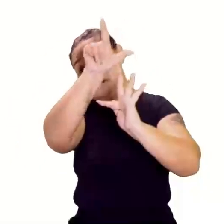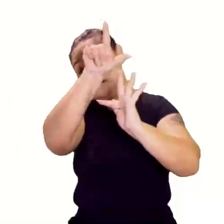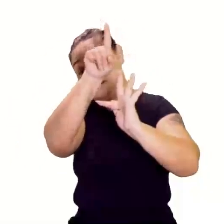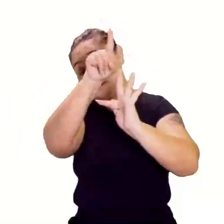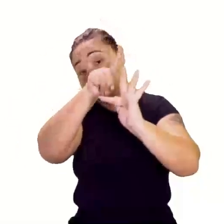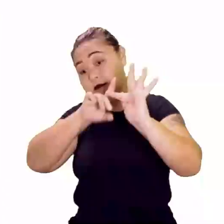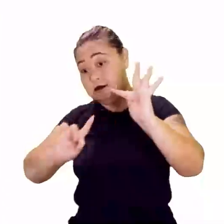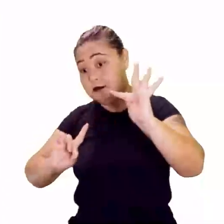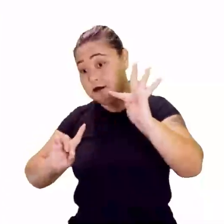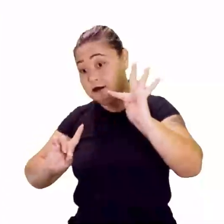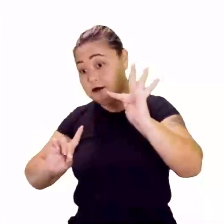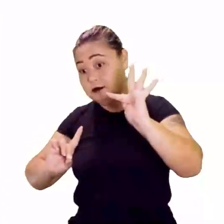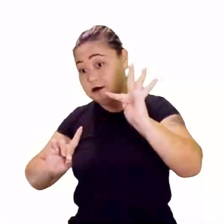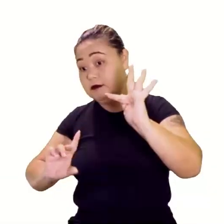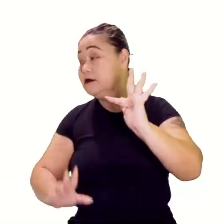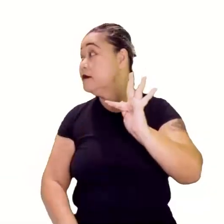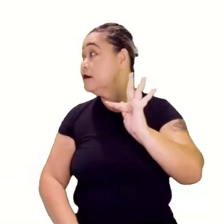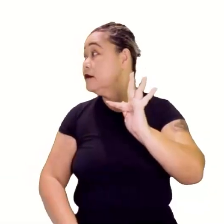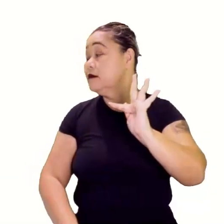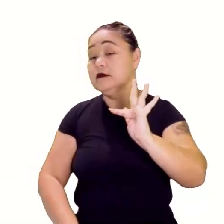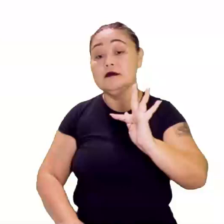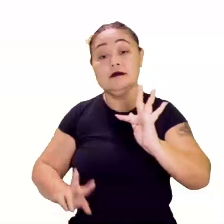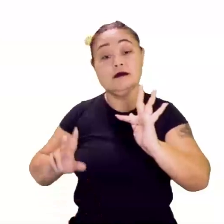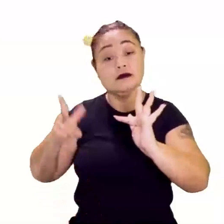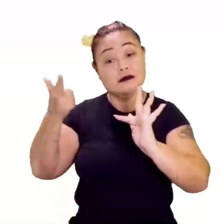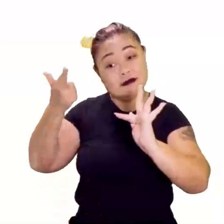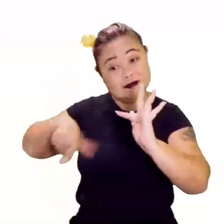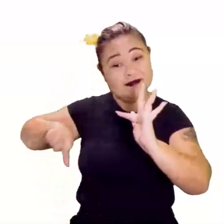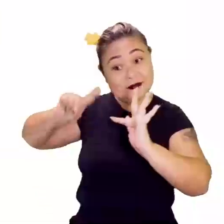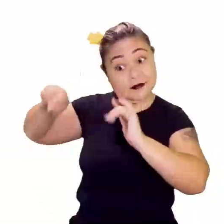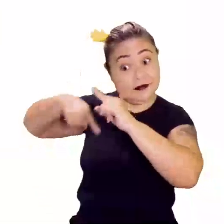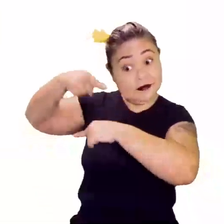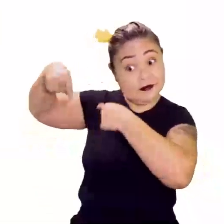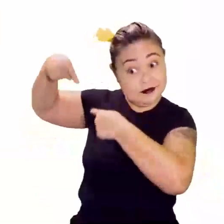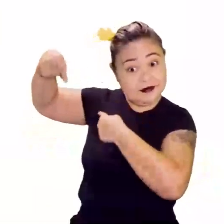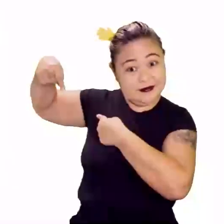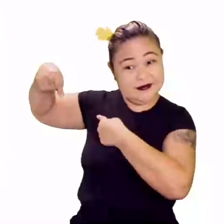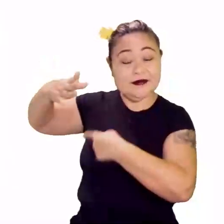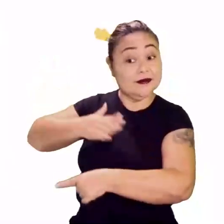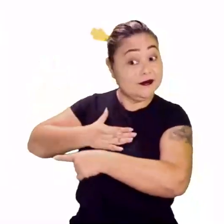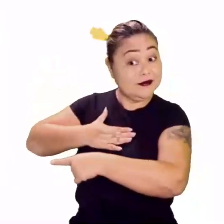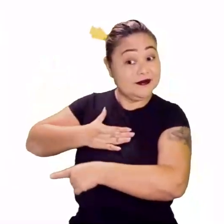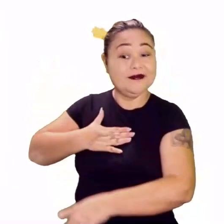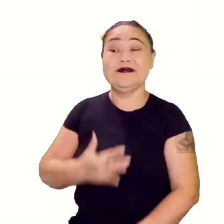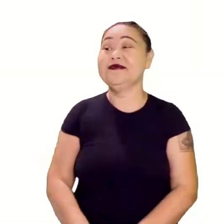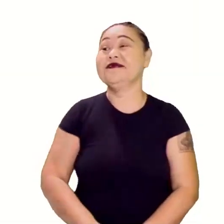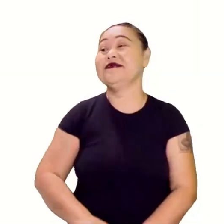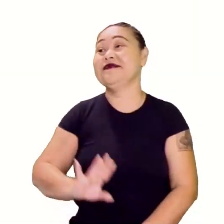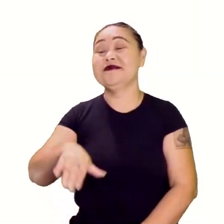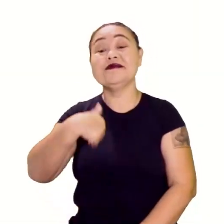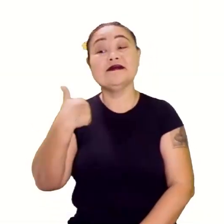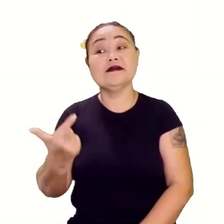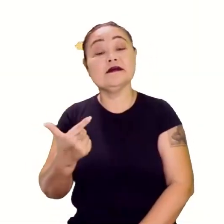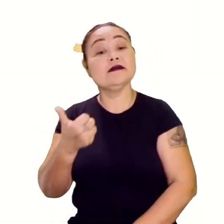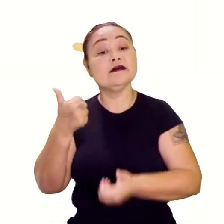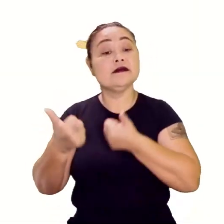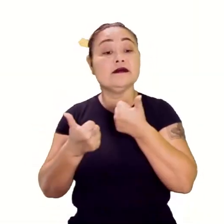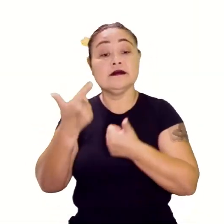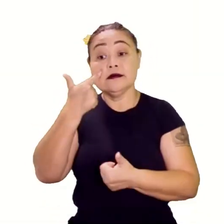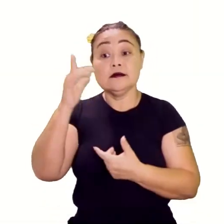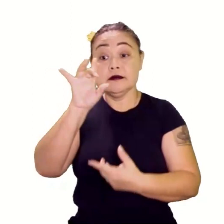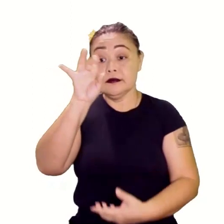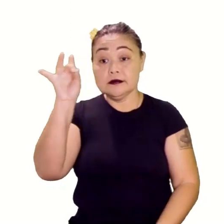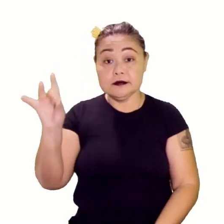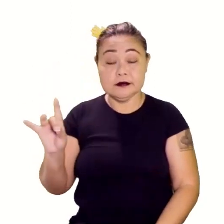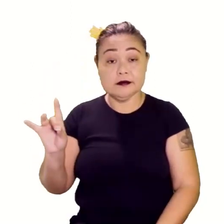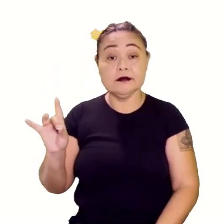decrescente. Uou! Gostei do efeito. De novo. Uou! Beleza? E claro que a gente vai olhar